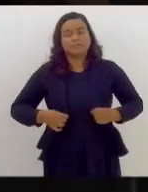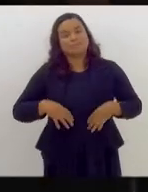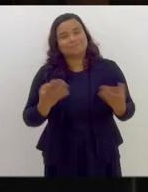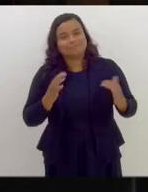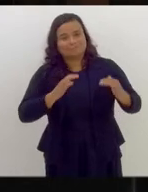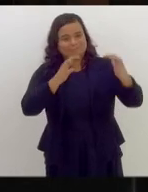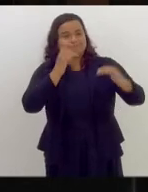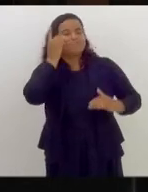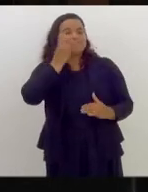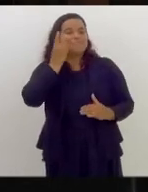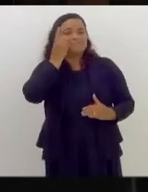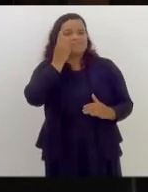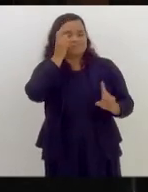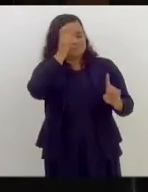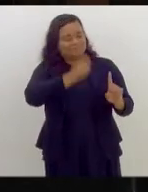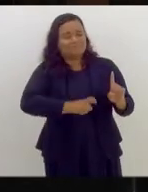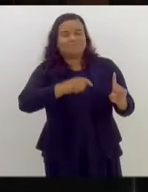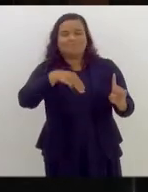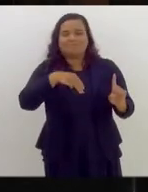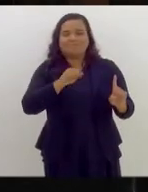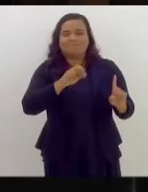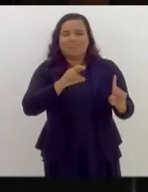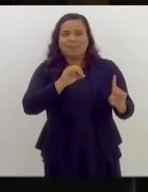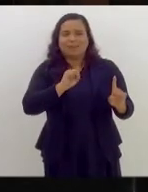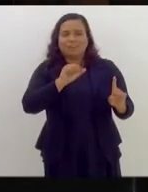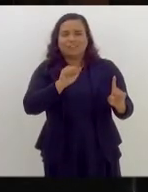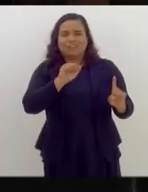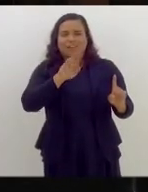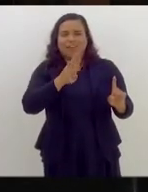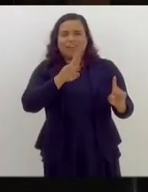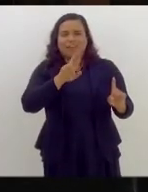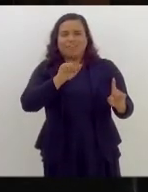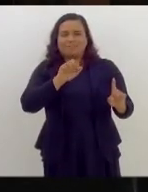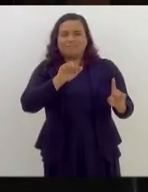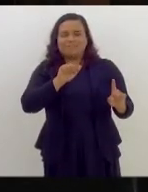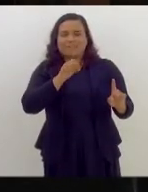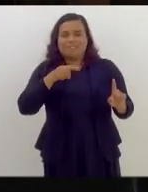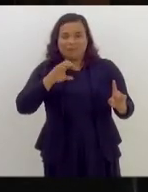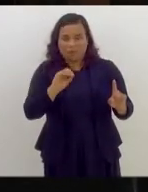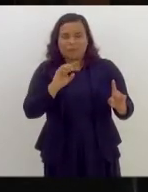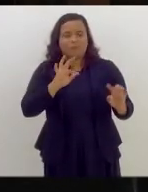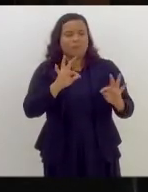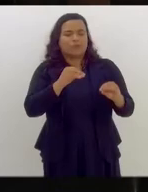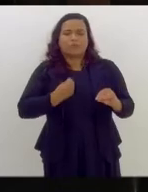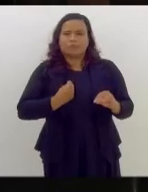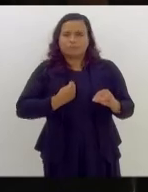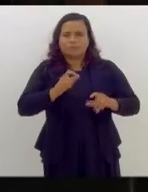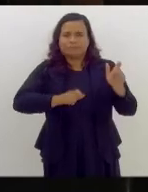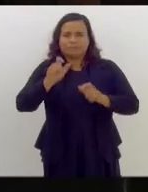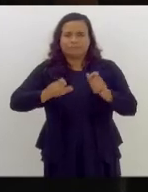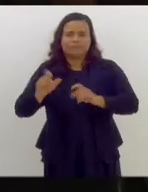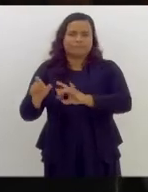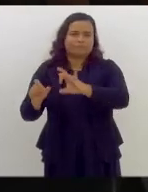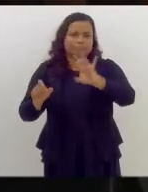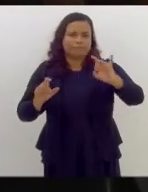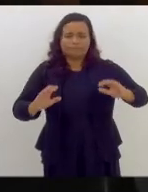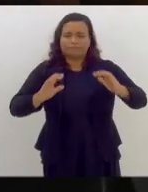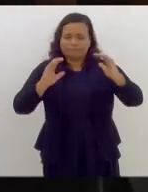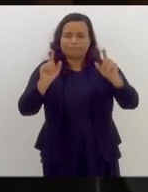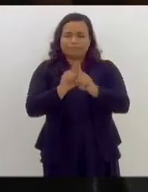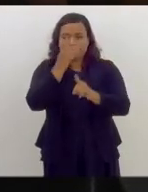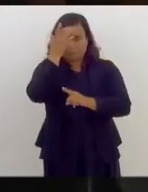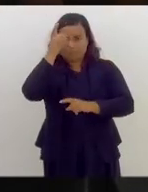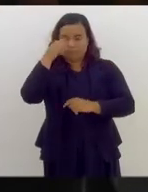Excelentíssimo senhor deputado Marcos Abraão, todos aqui presentes, autoridades, pessoas que comigo